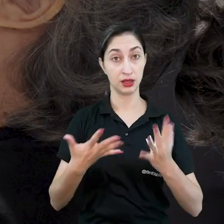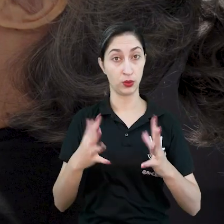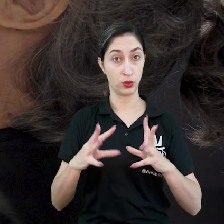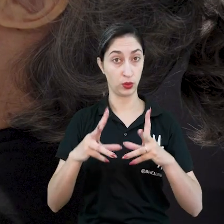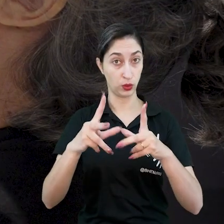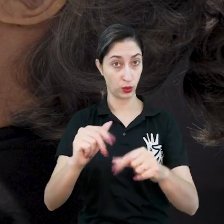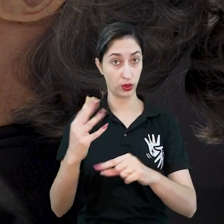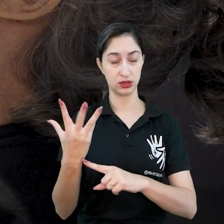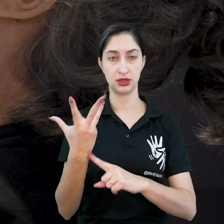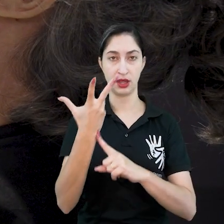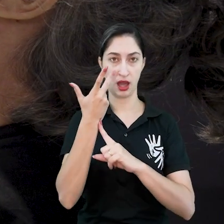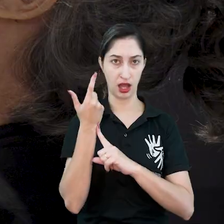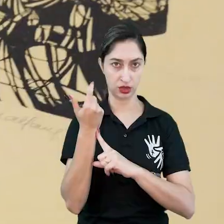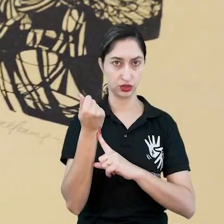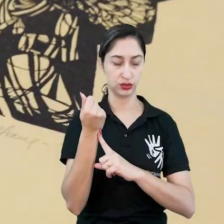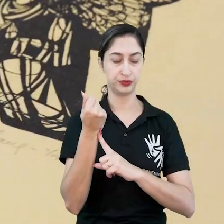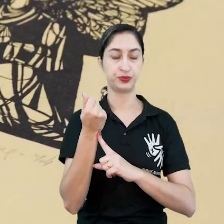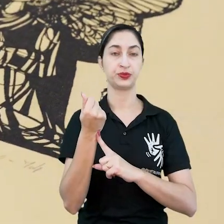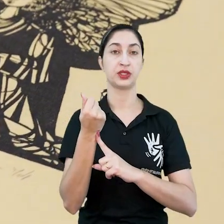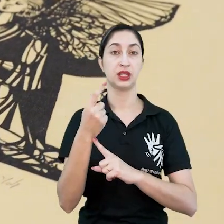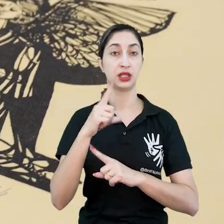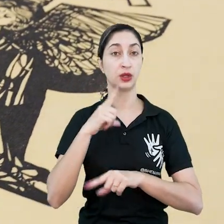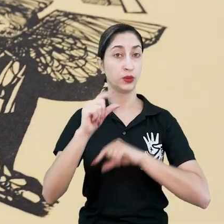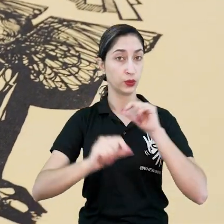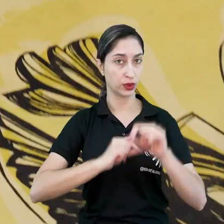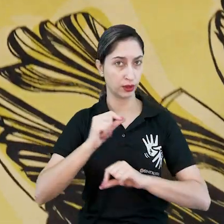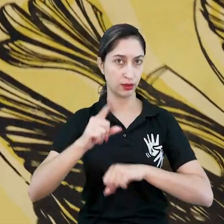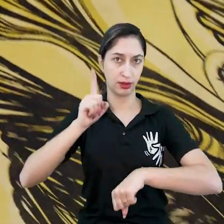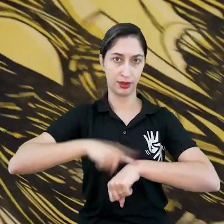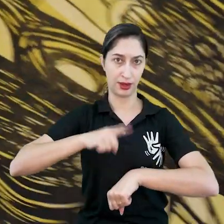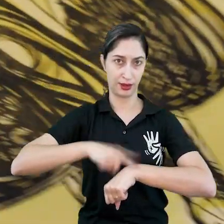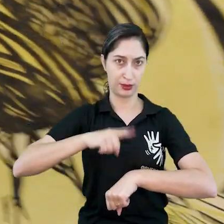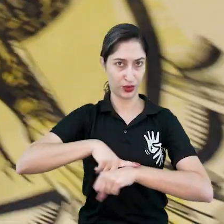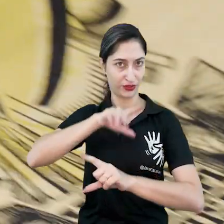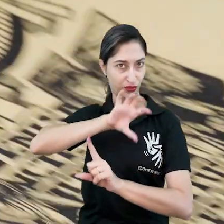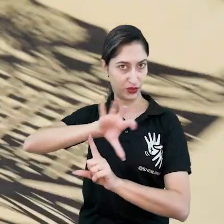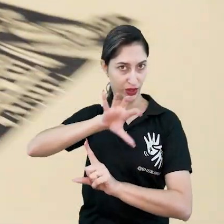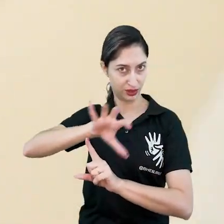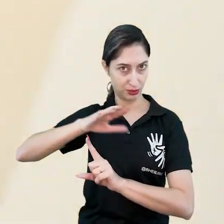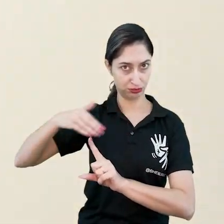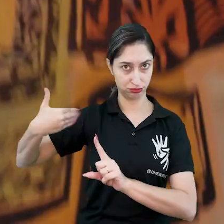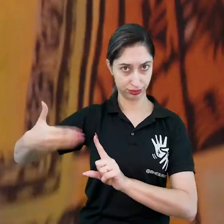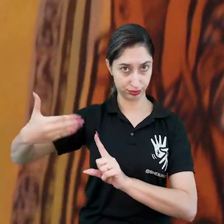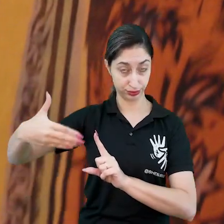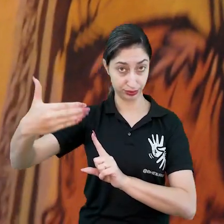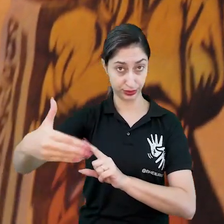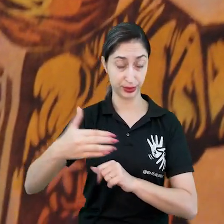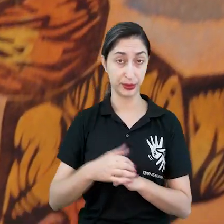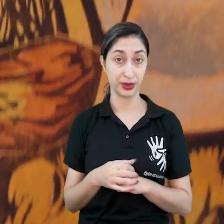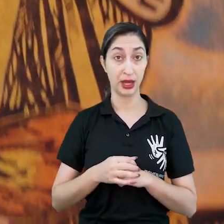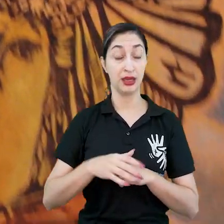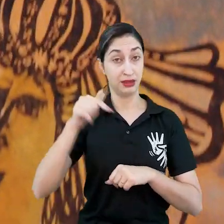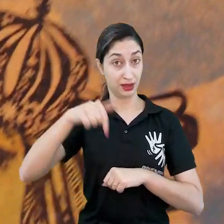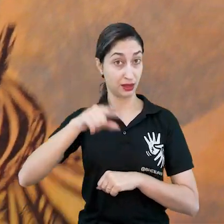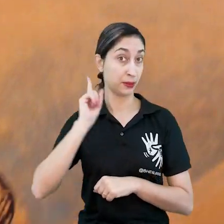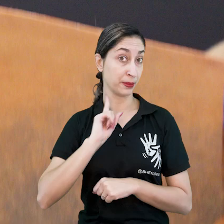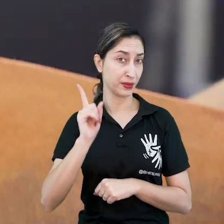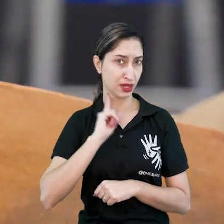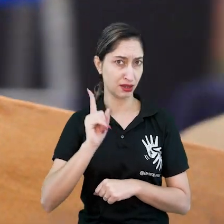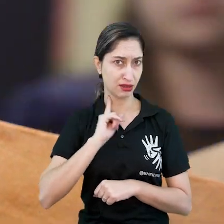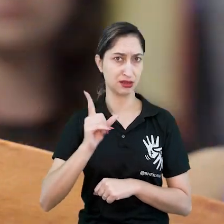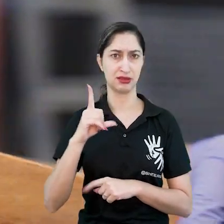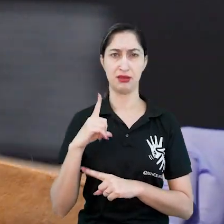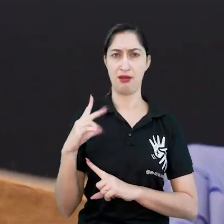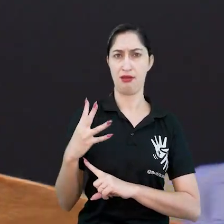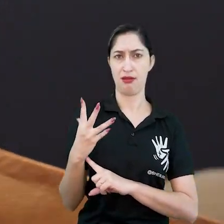Toda obra de arte, ela recebe a ação do tempo. E os estandartes de Minas,